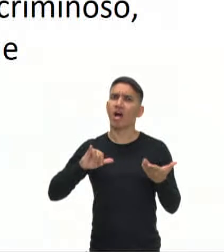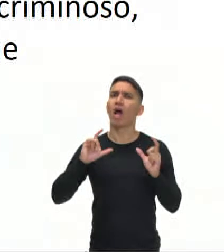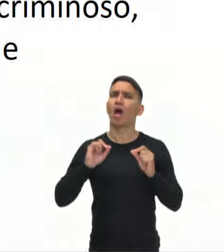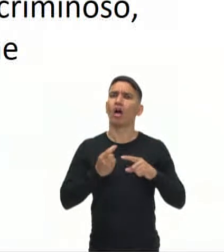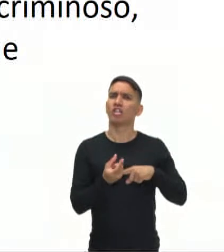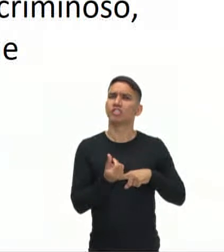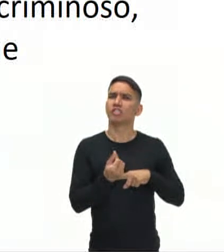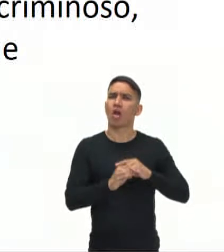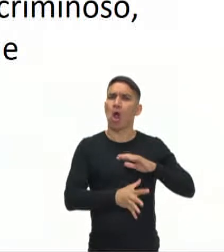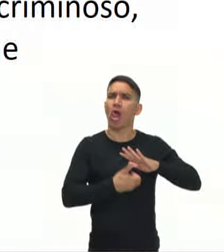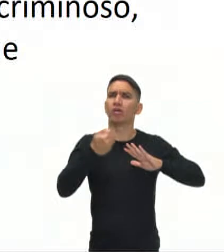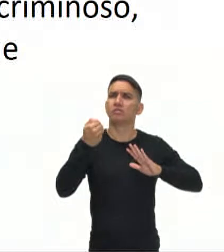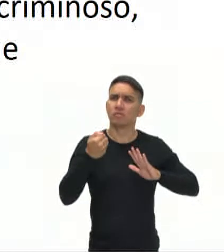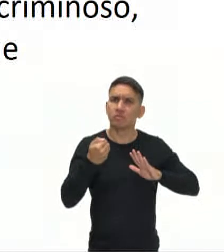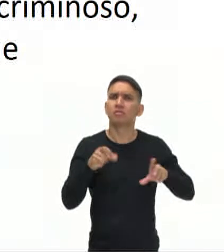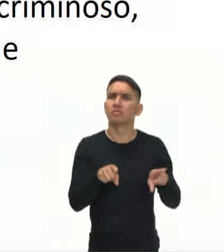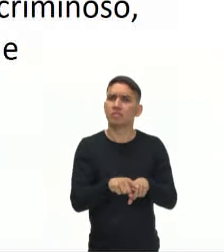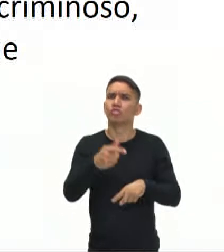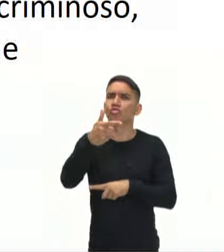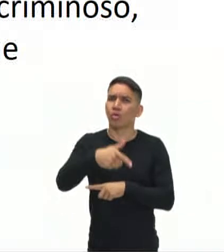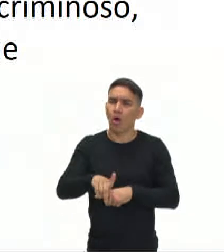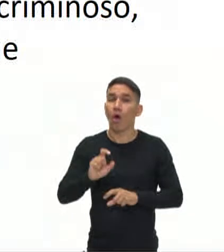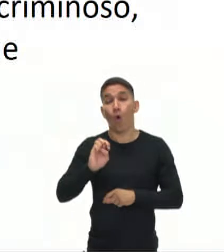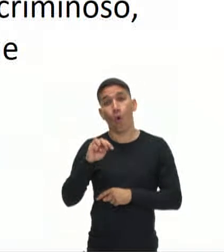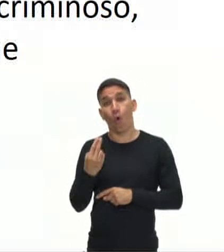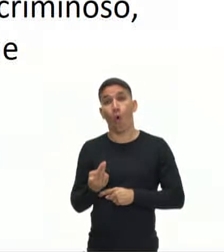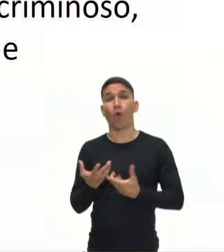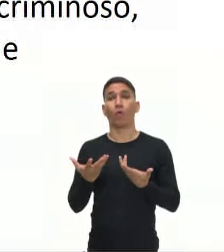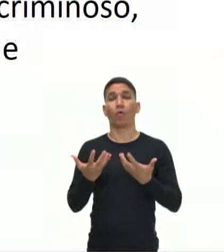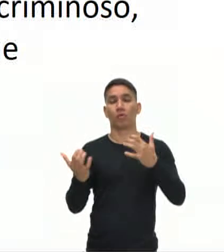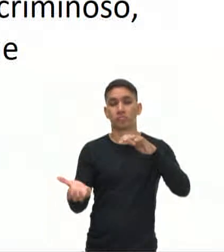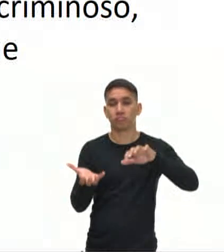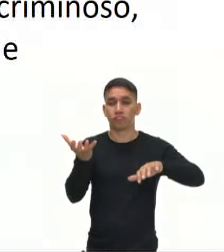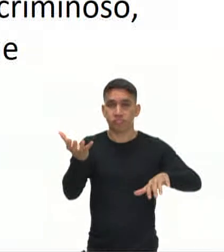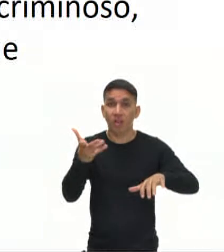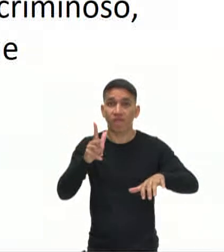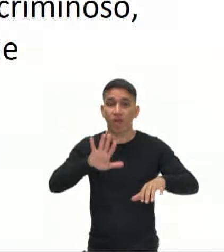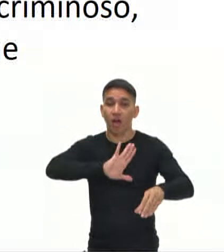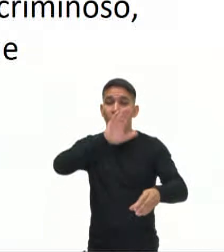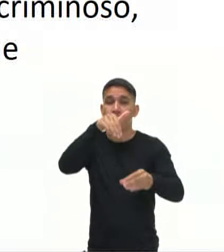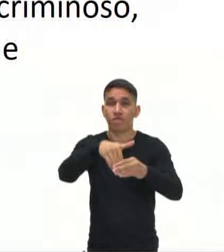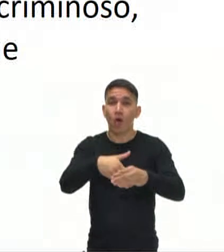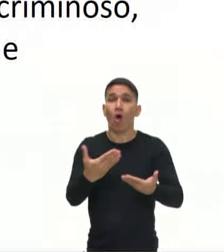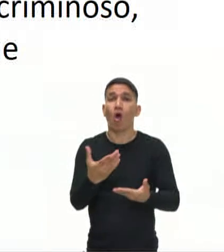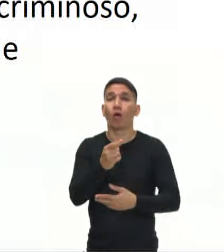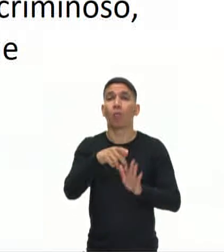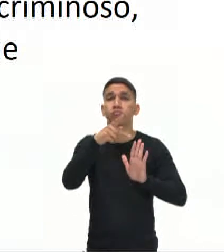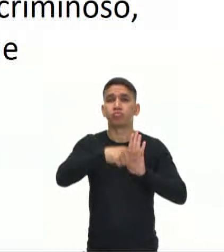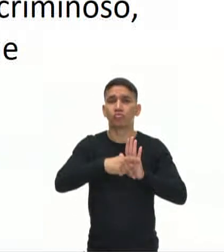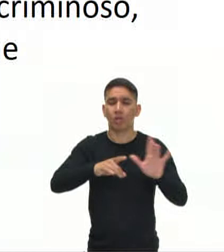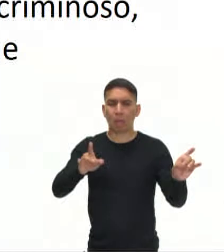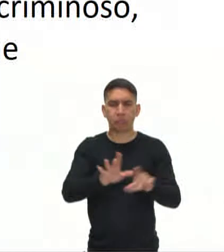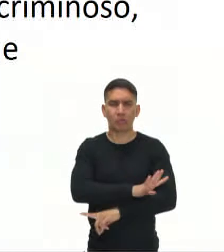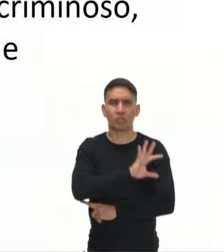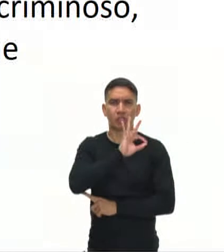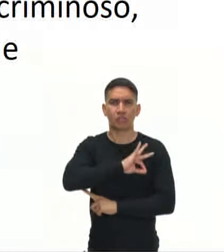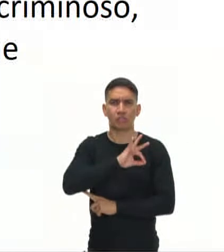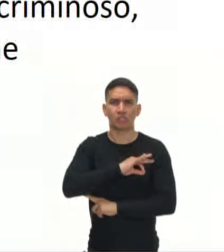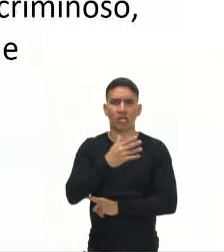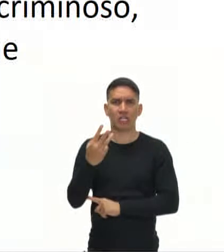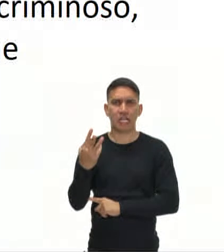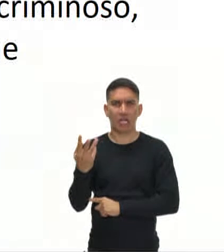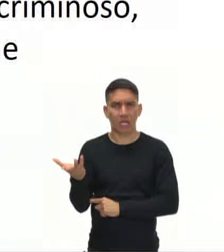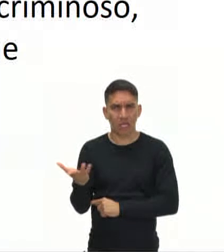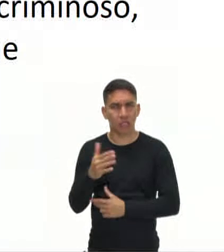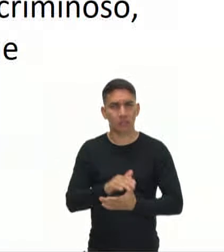de poupança ou que o Congresso vai votar um projeto que acaba com o 13º salário? Outro